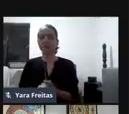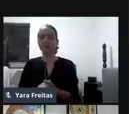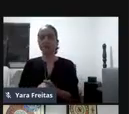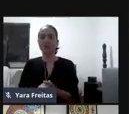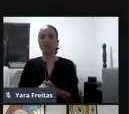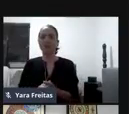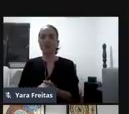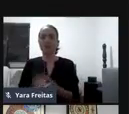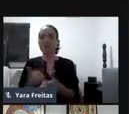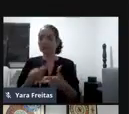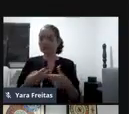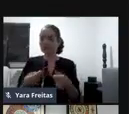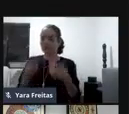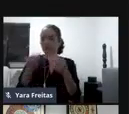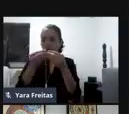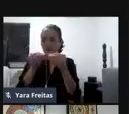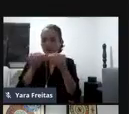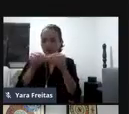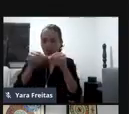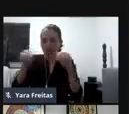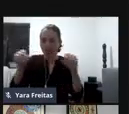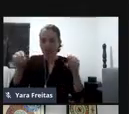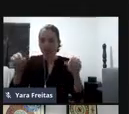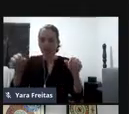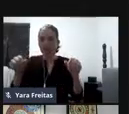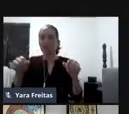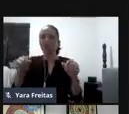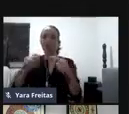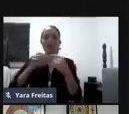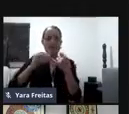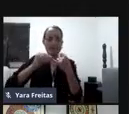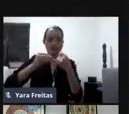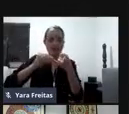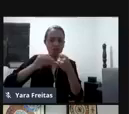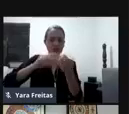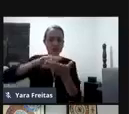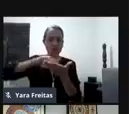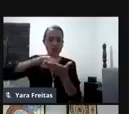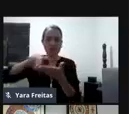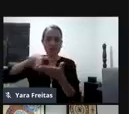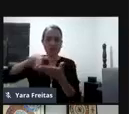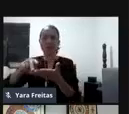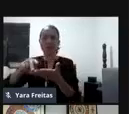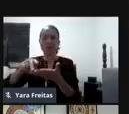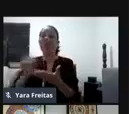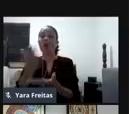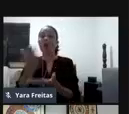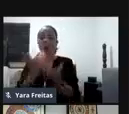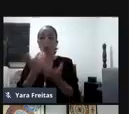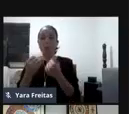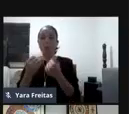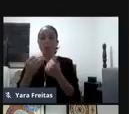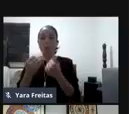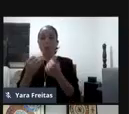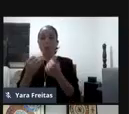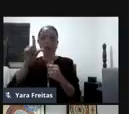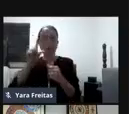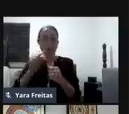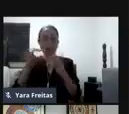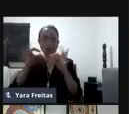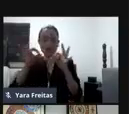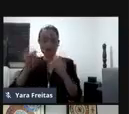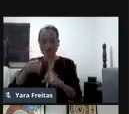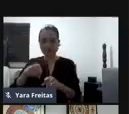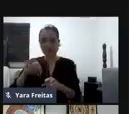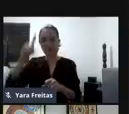Legumes, grãos, essa dieta, ela diminui sim o risco de se ter demência, tá? Mas